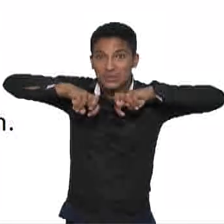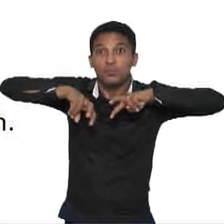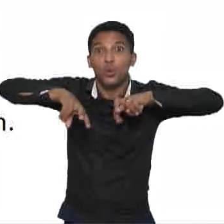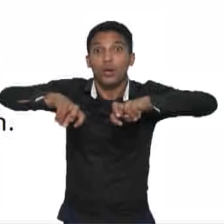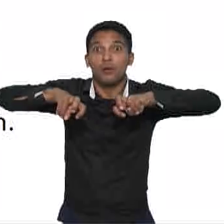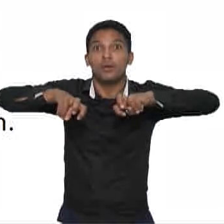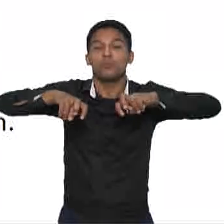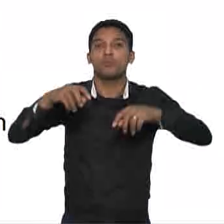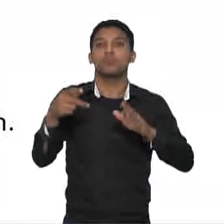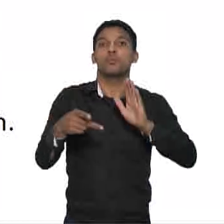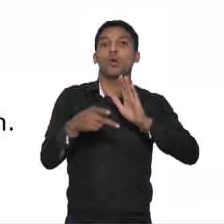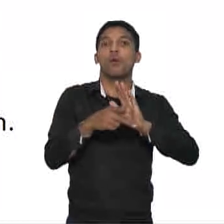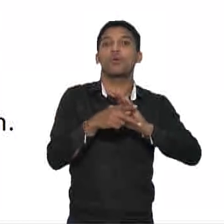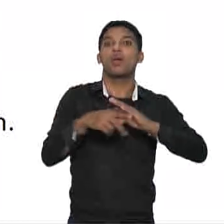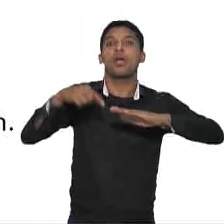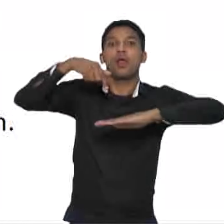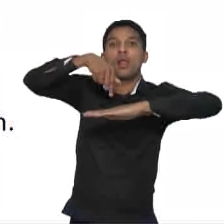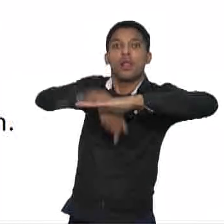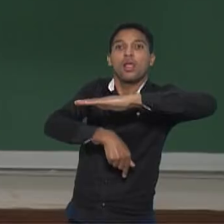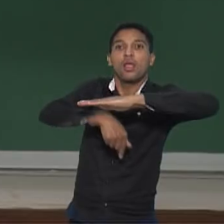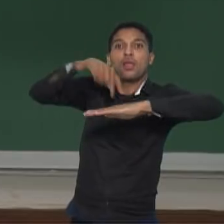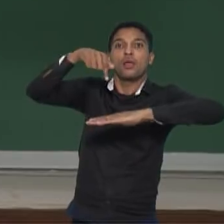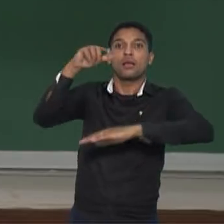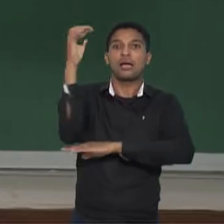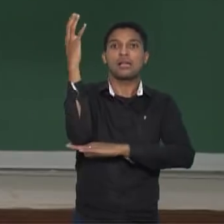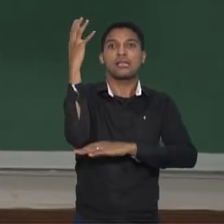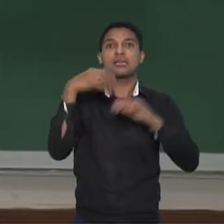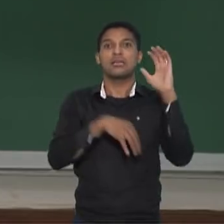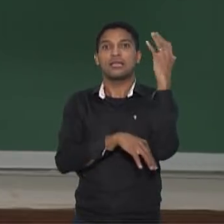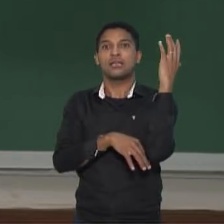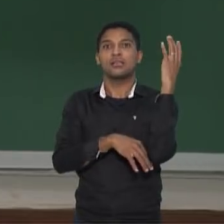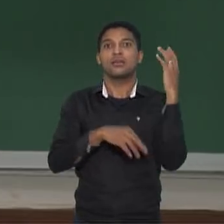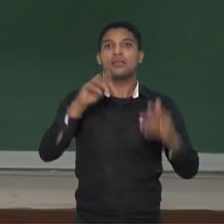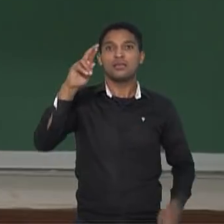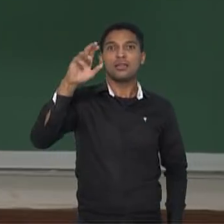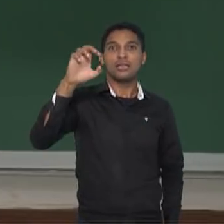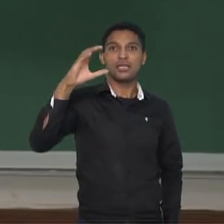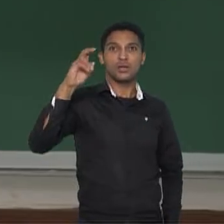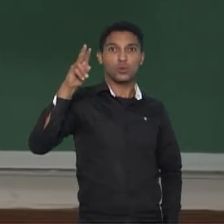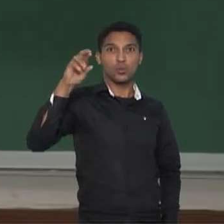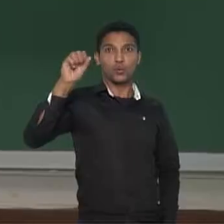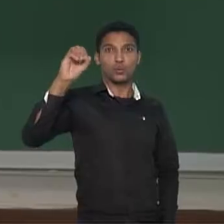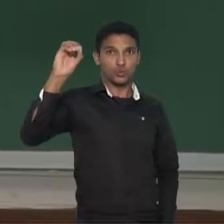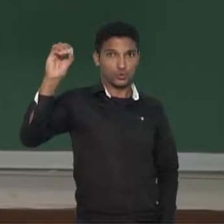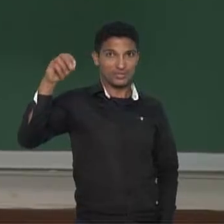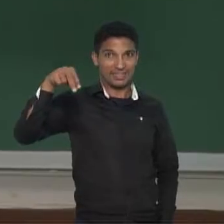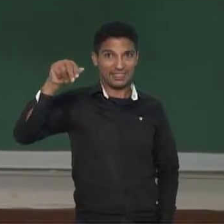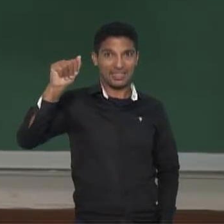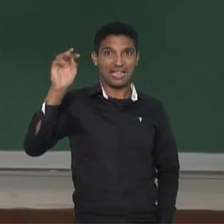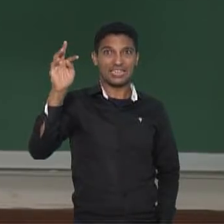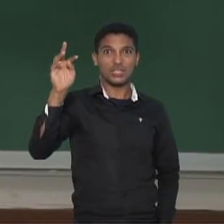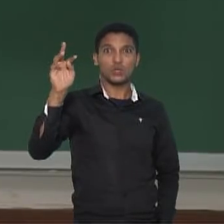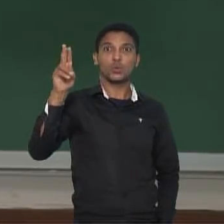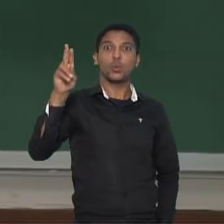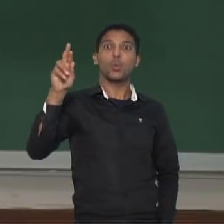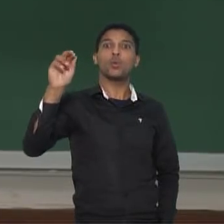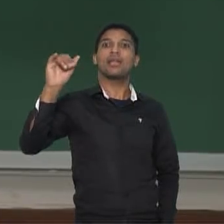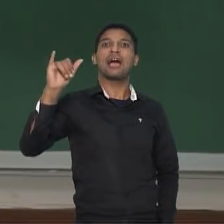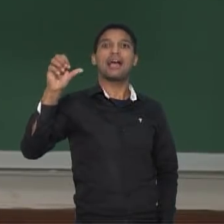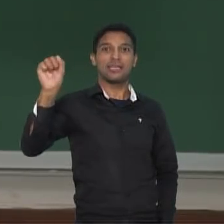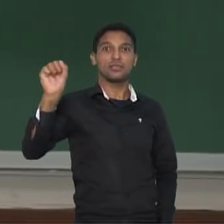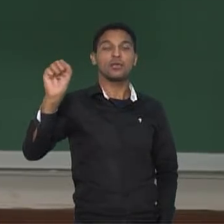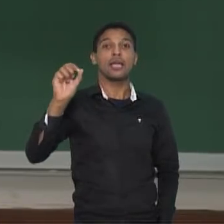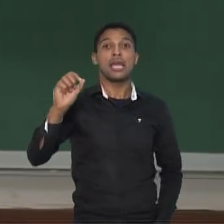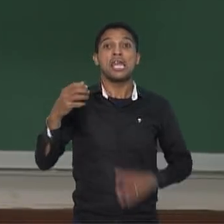recursos naturais e descarga poluidora. Tá, essa estava um pouquinho difícil, né? Sobre essa relação da